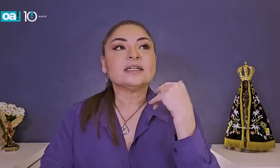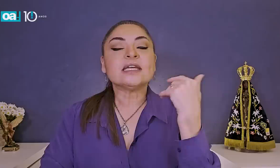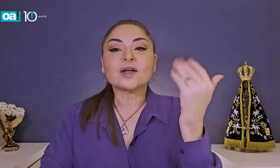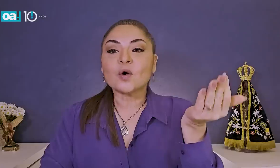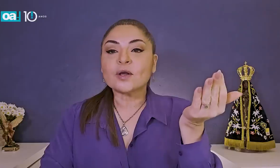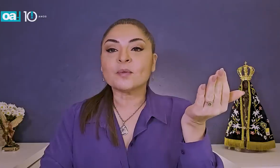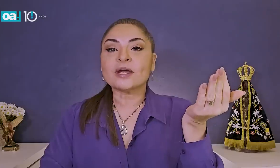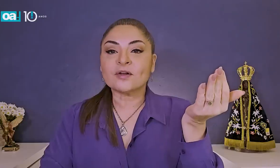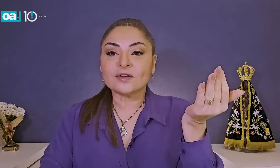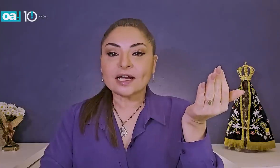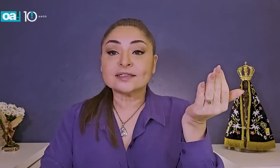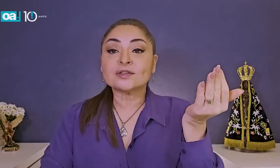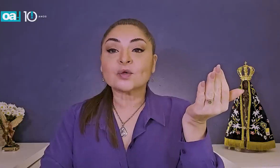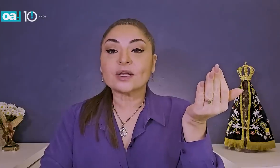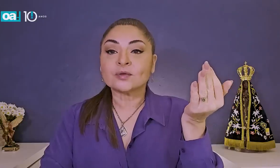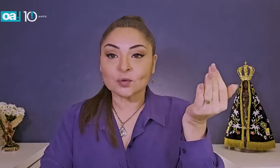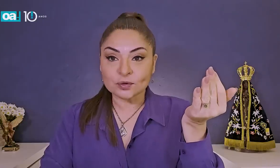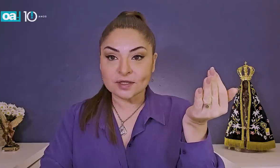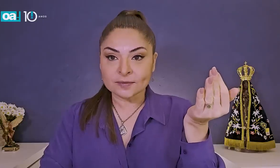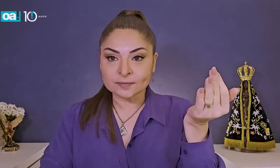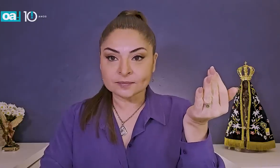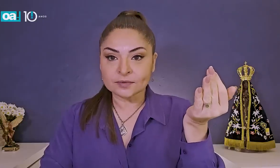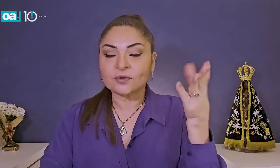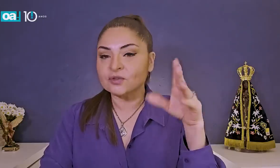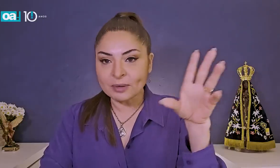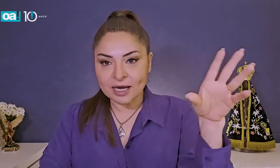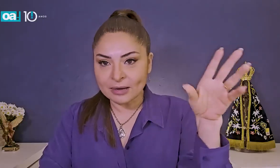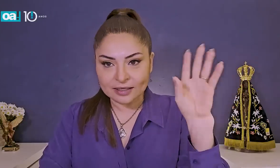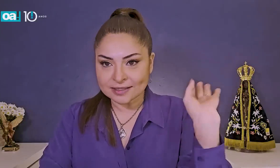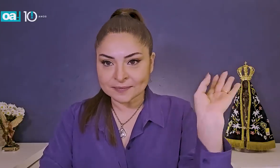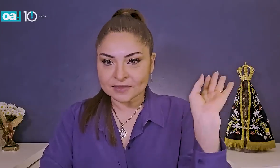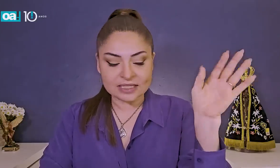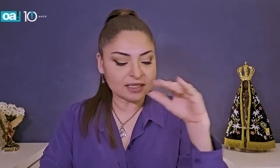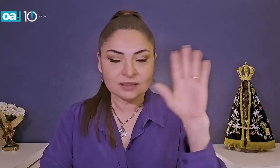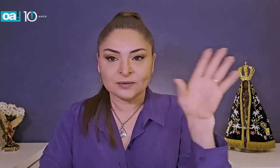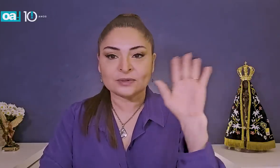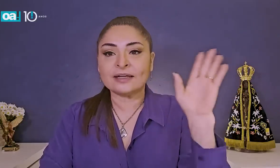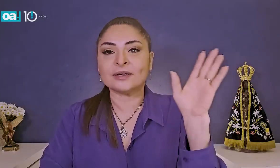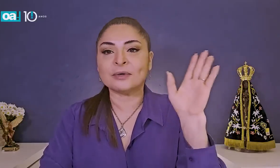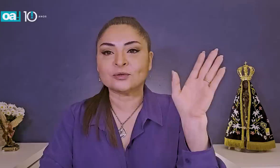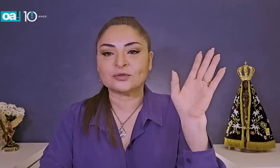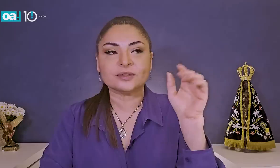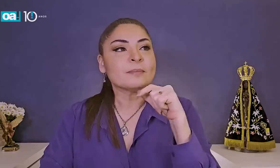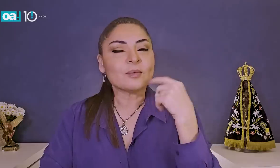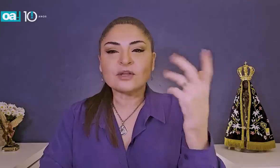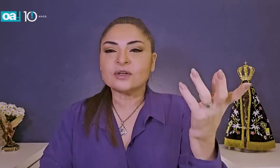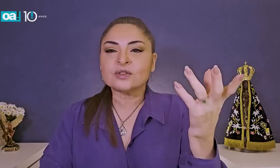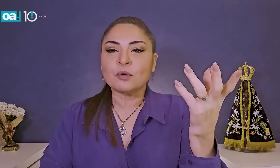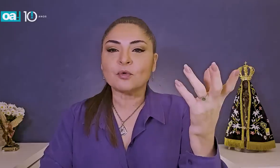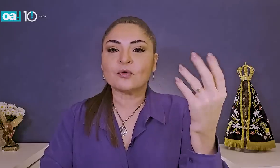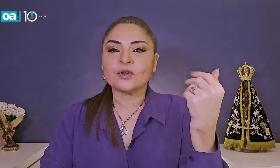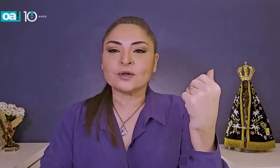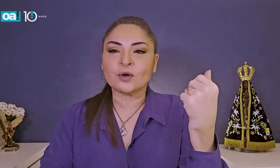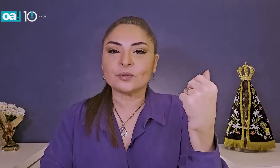IOF. E agora como é que vai ficar essa história toda? Nós vamos pagar mais. Isso aí não tenha nenhuma dúvida. Mas como é que fica?